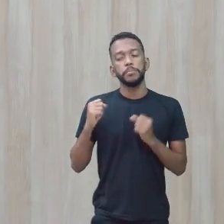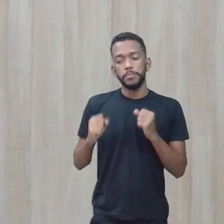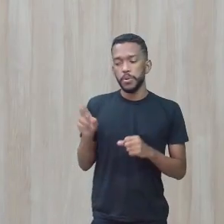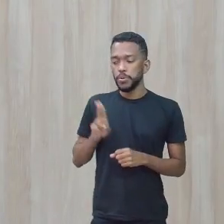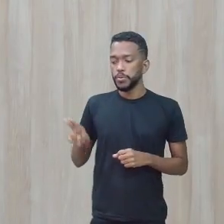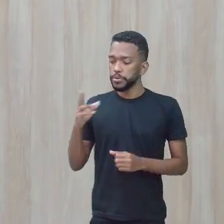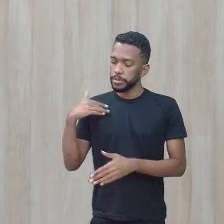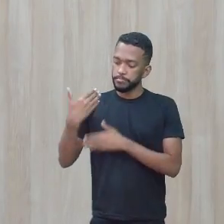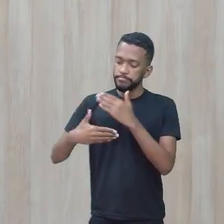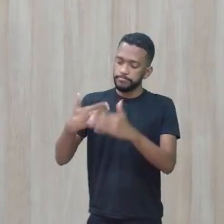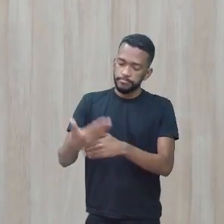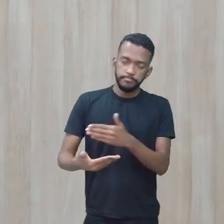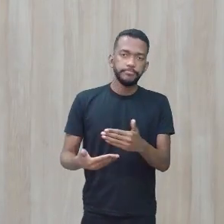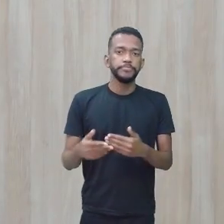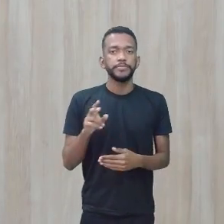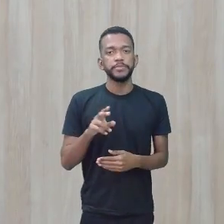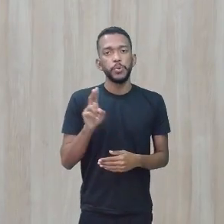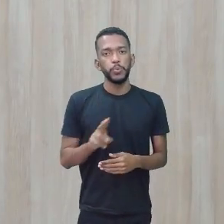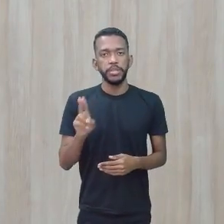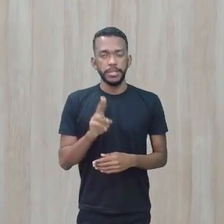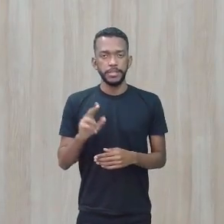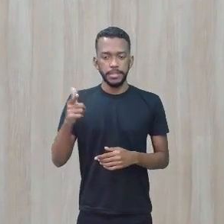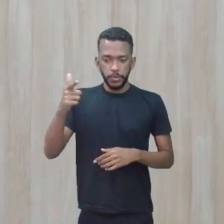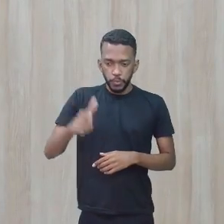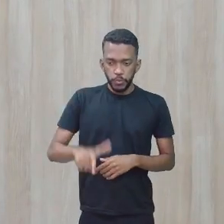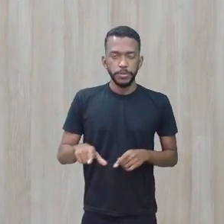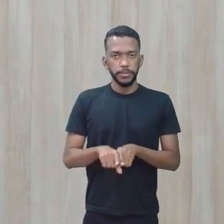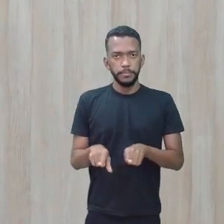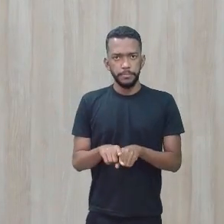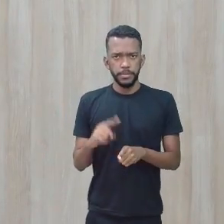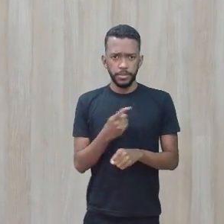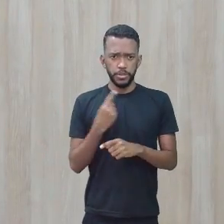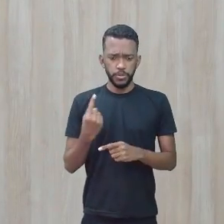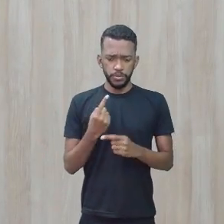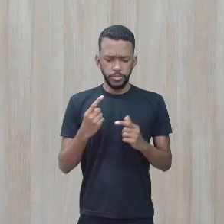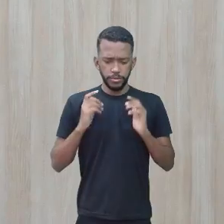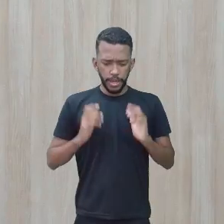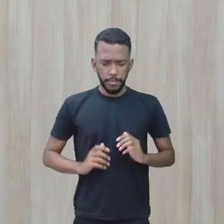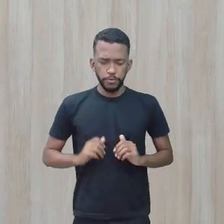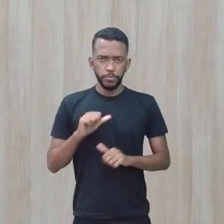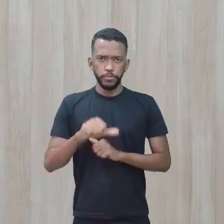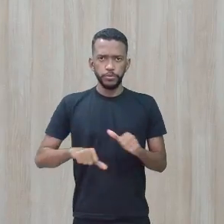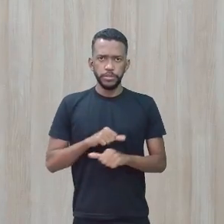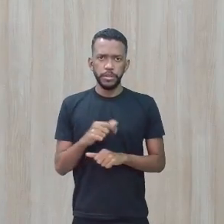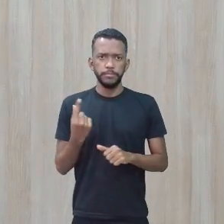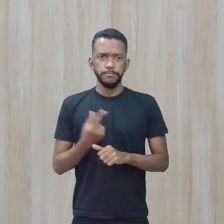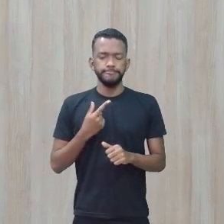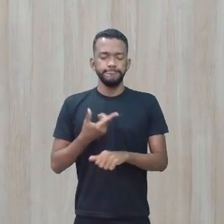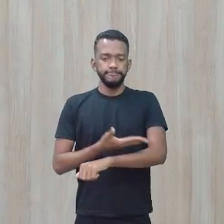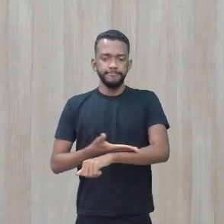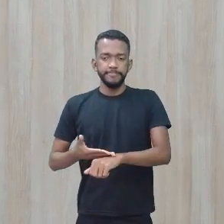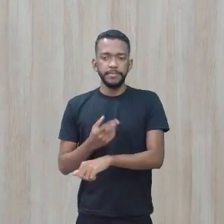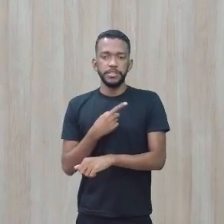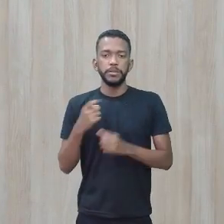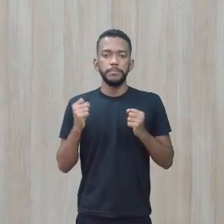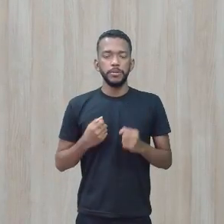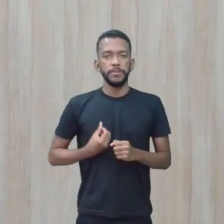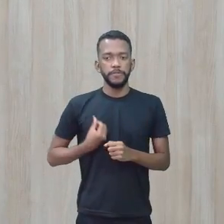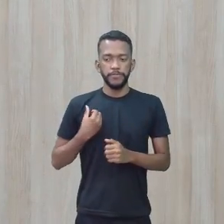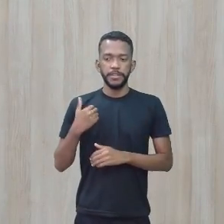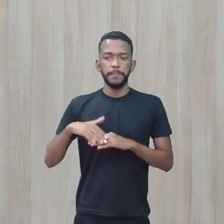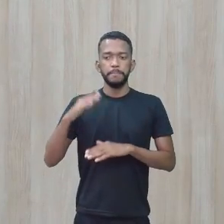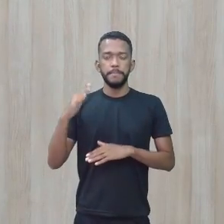da reciclagem, da reutilização, mudar nossos hábitos, nossos padrões, para que a gente deixe uma vida